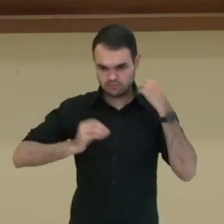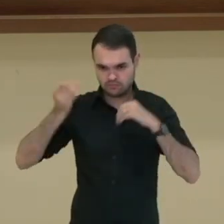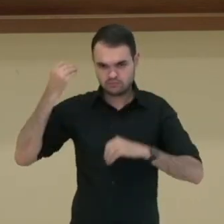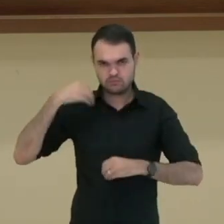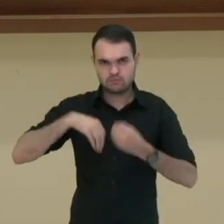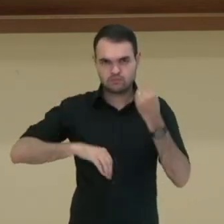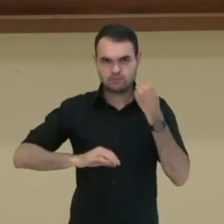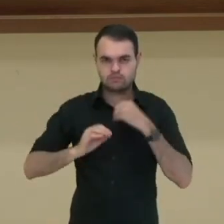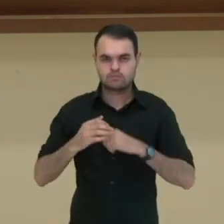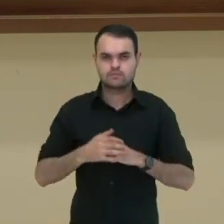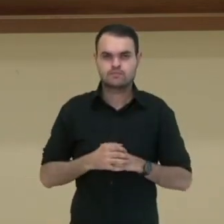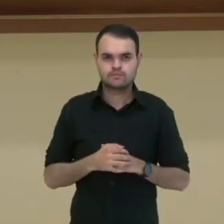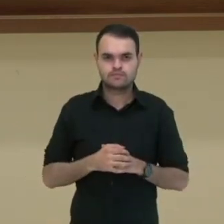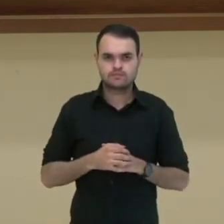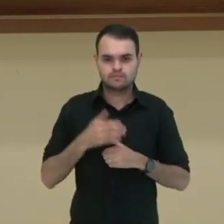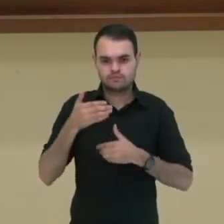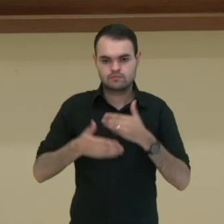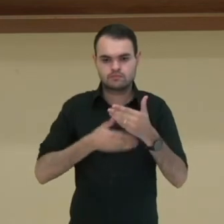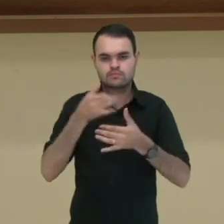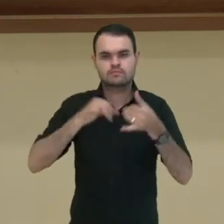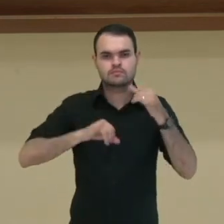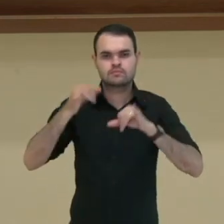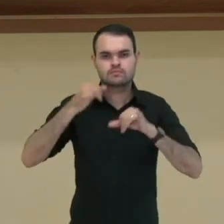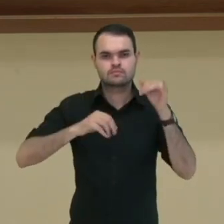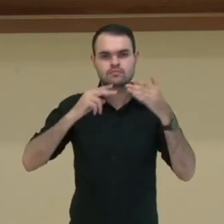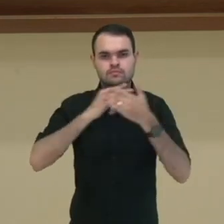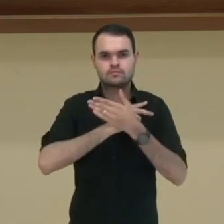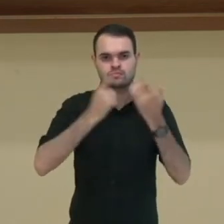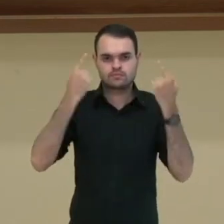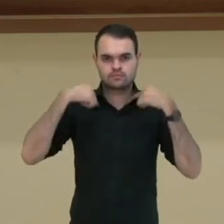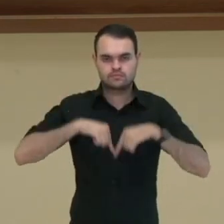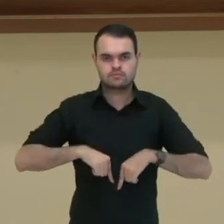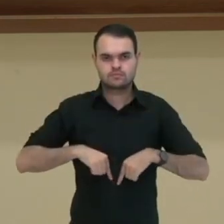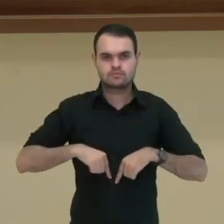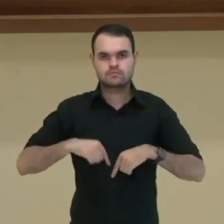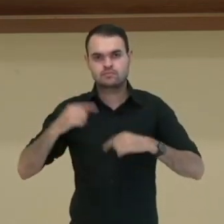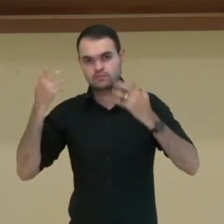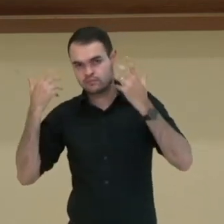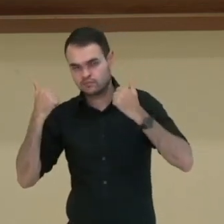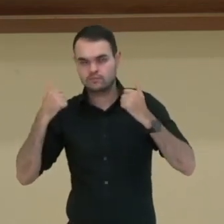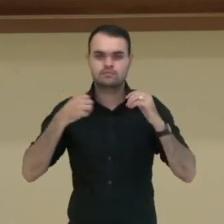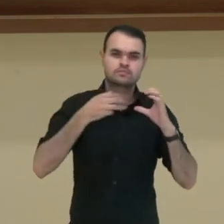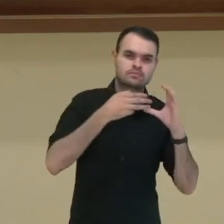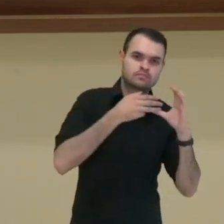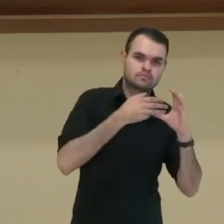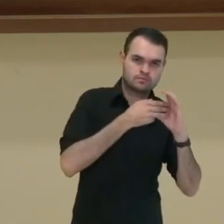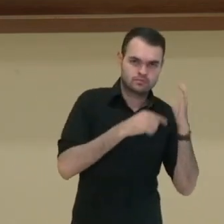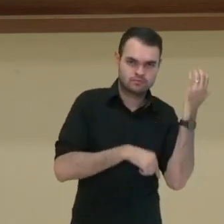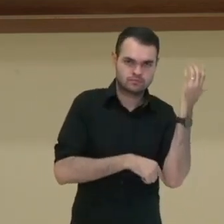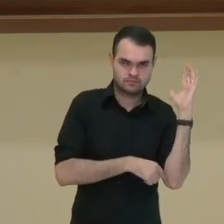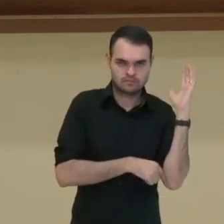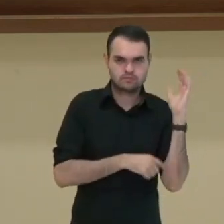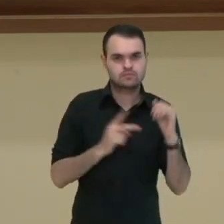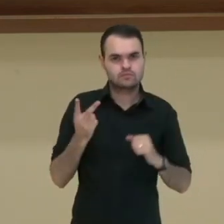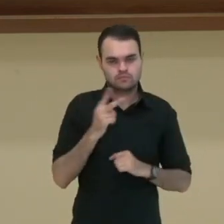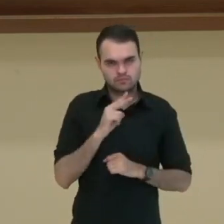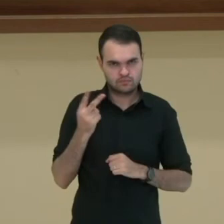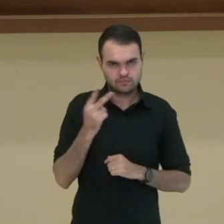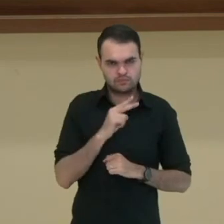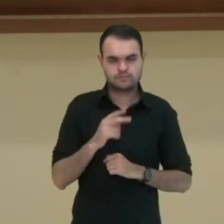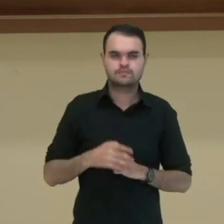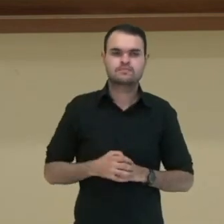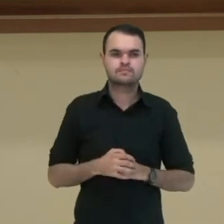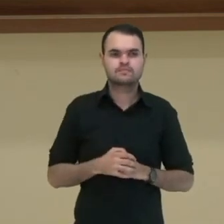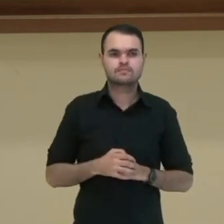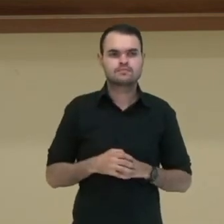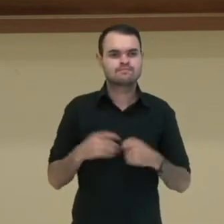as realizações, os processos químicos que ocorrem no interior, tanto da célula animal quanto da vegetal. célula animal e a célula vegetal.